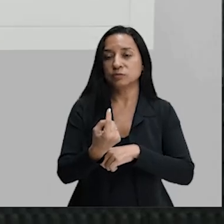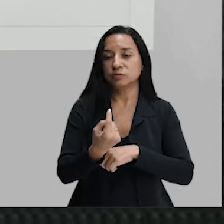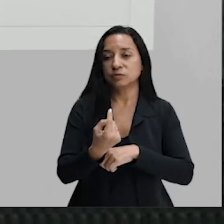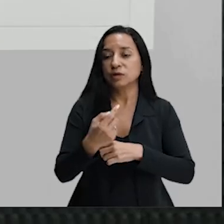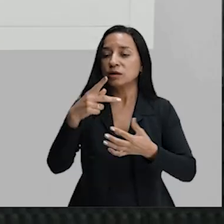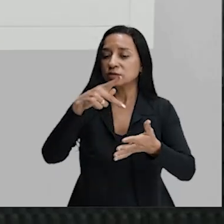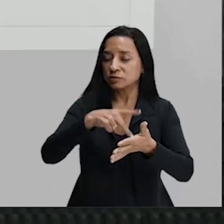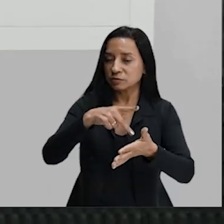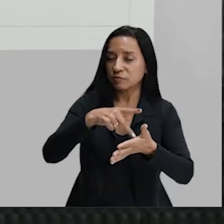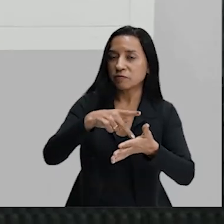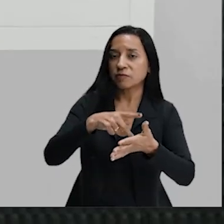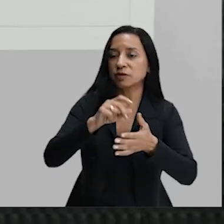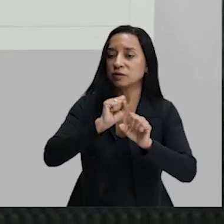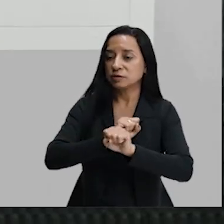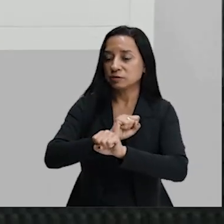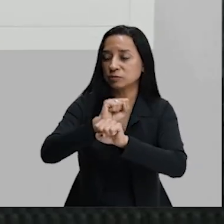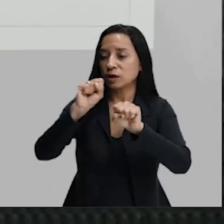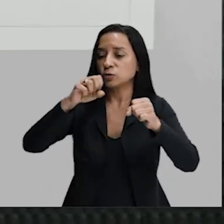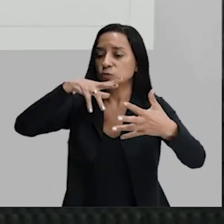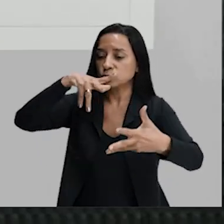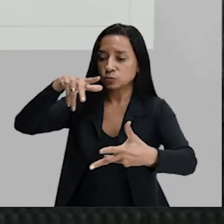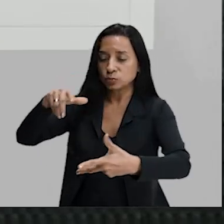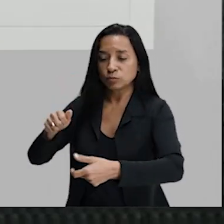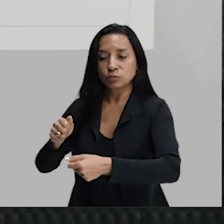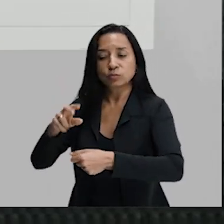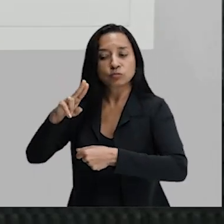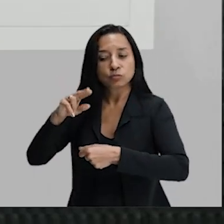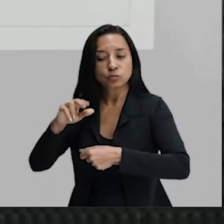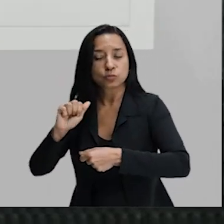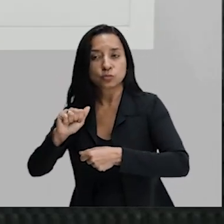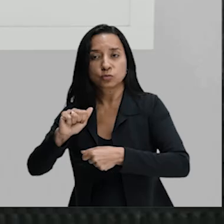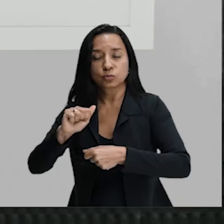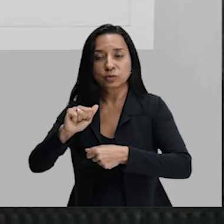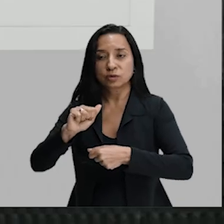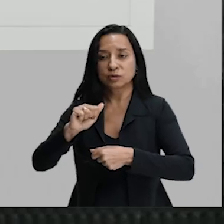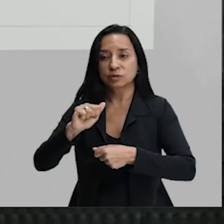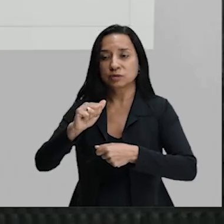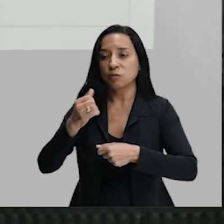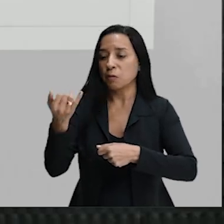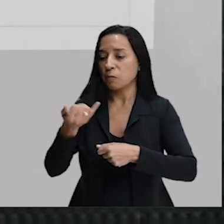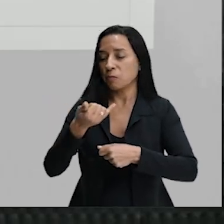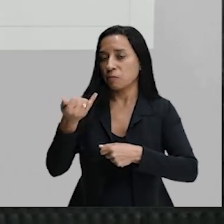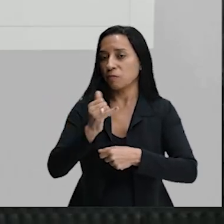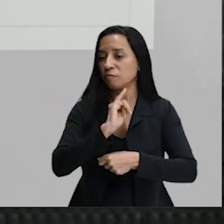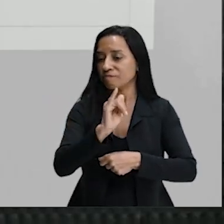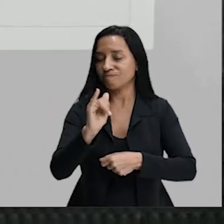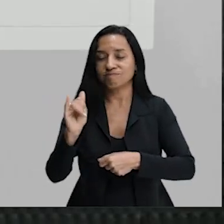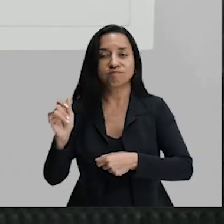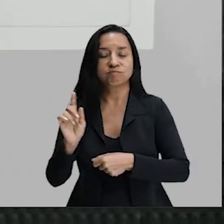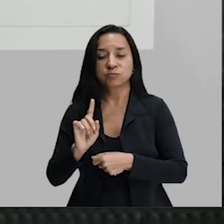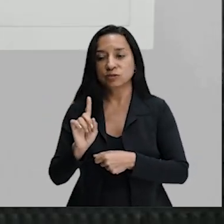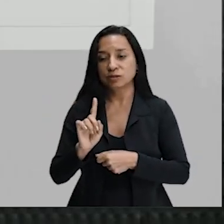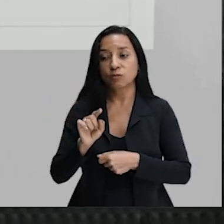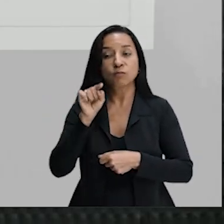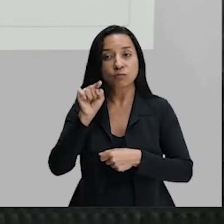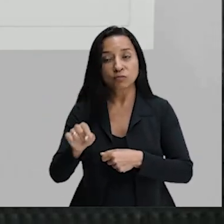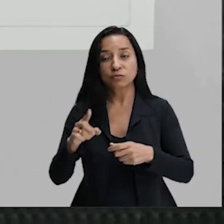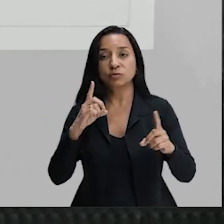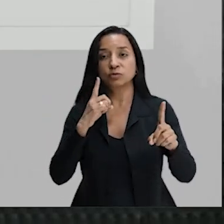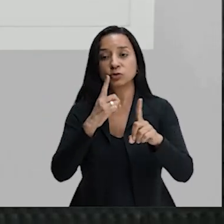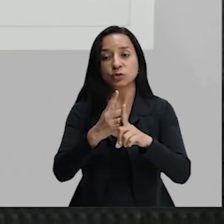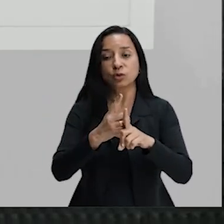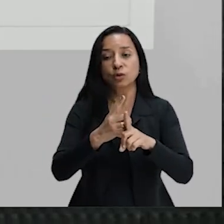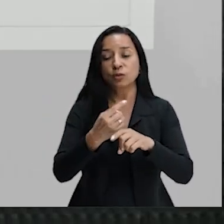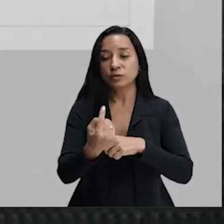do mundo nunca são ditas, é você que descobre sozinho ou não. Aí continua dentro do processo de